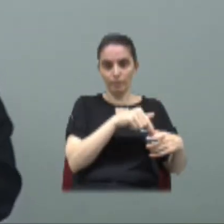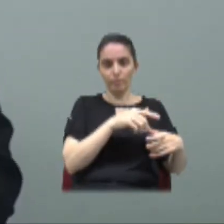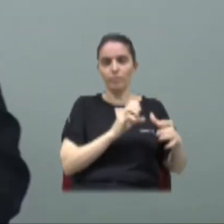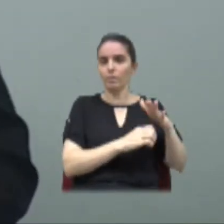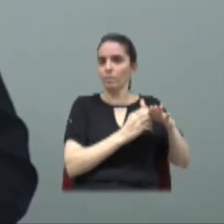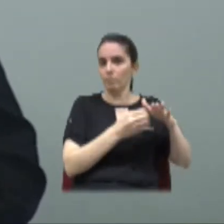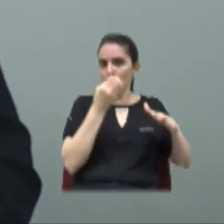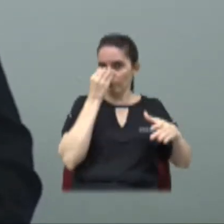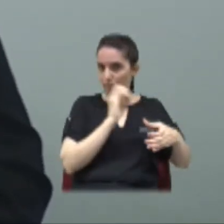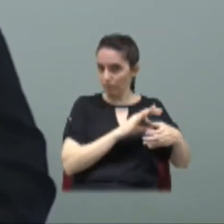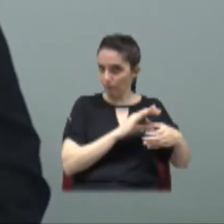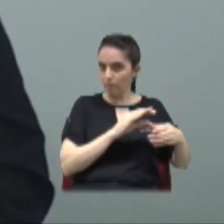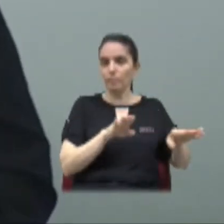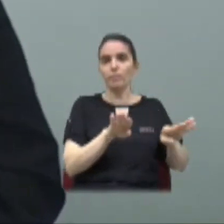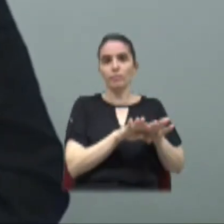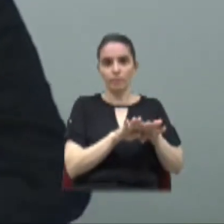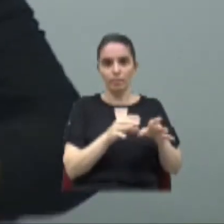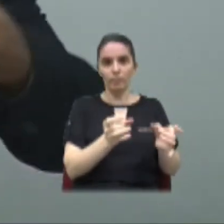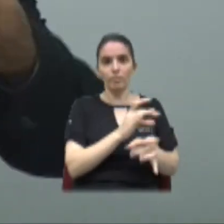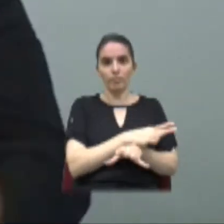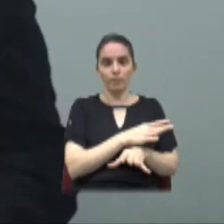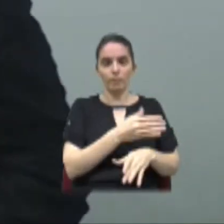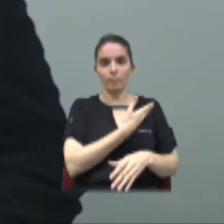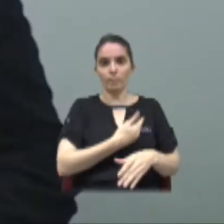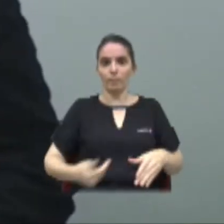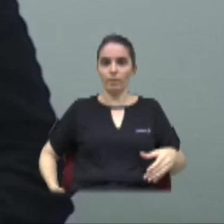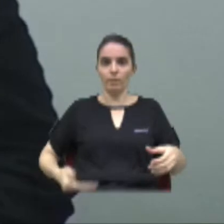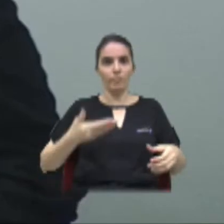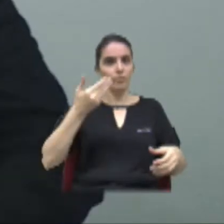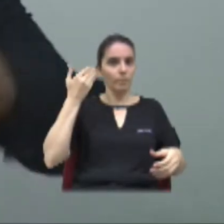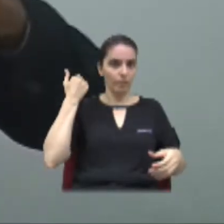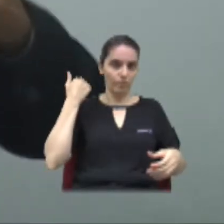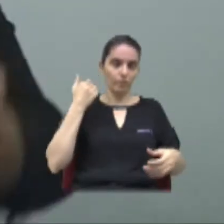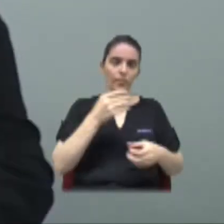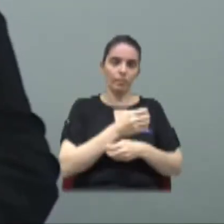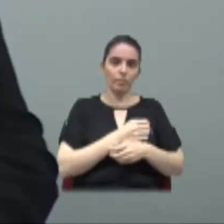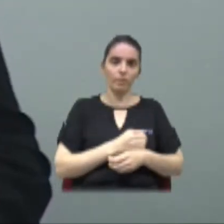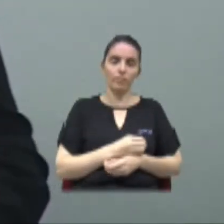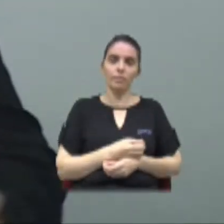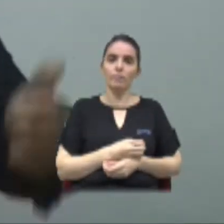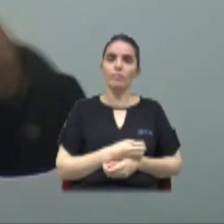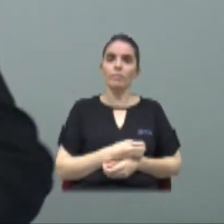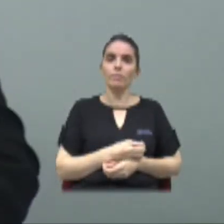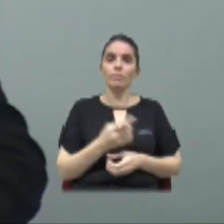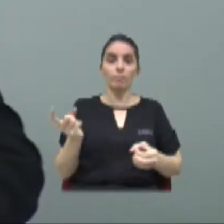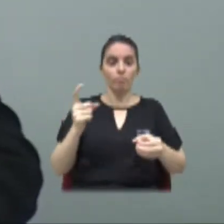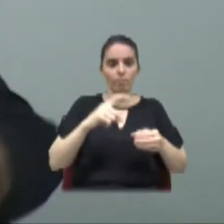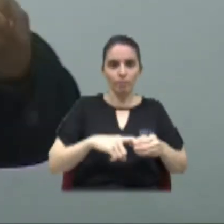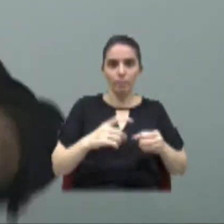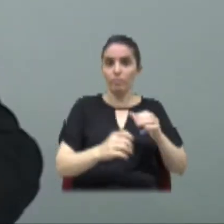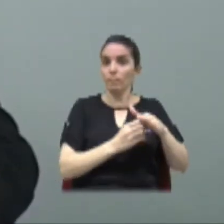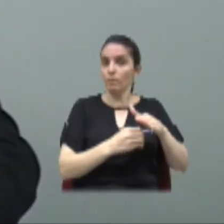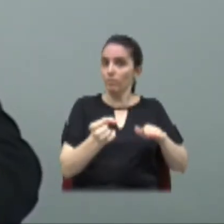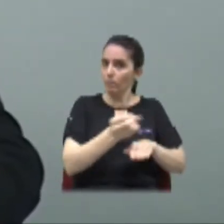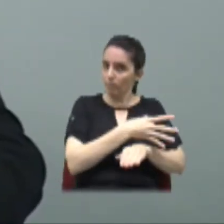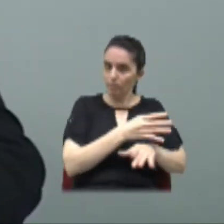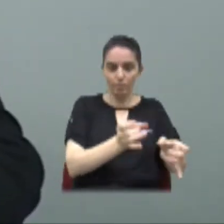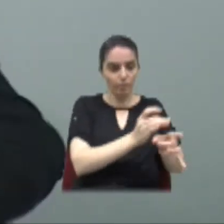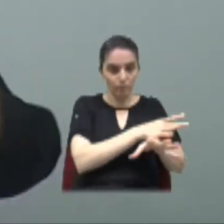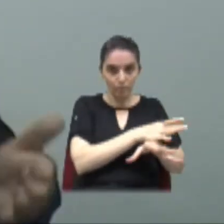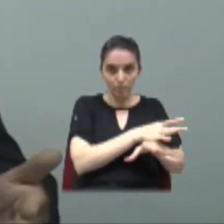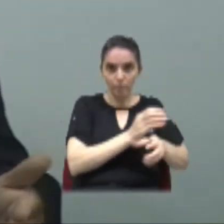mil pessoas, né? Um empreendimento praticamente em tempo recorde, né?